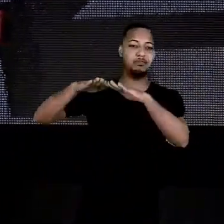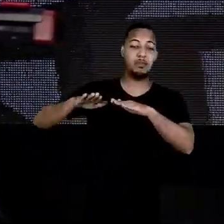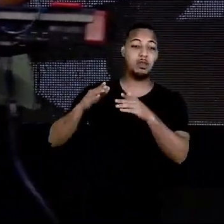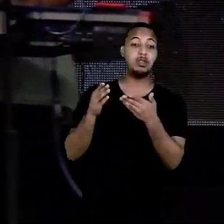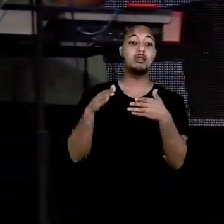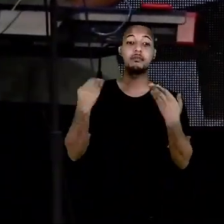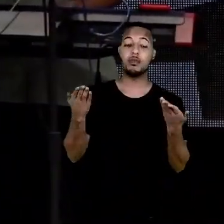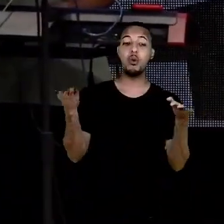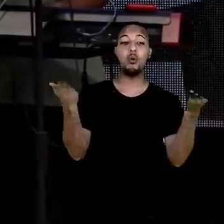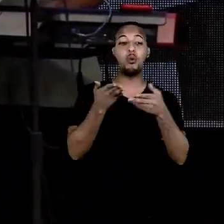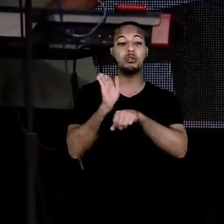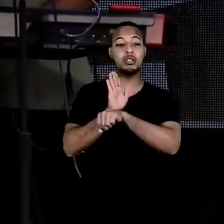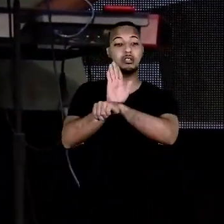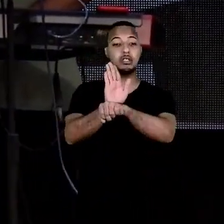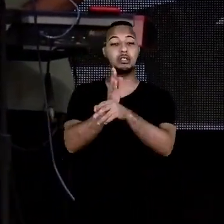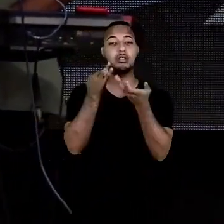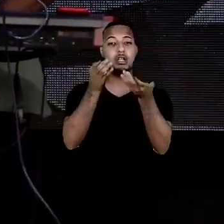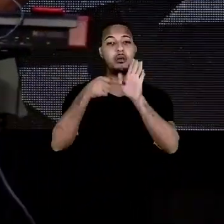tarde,